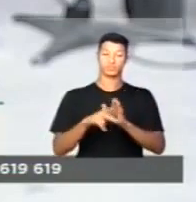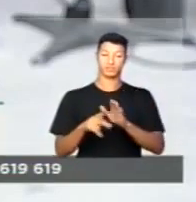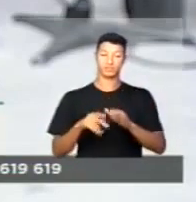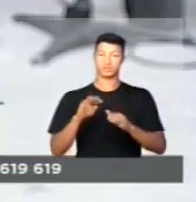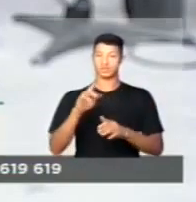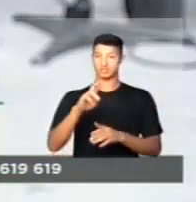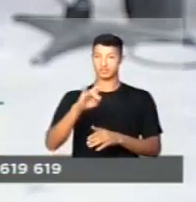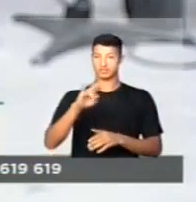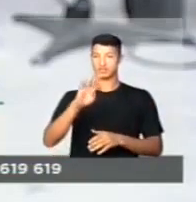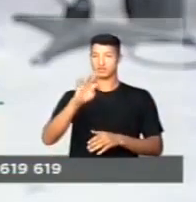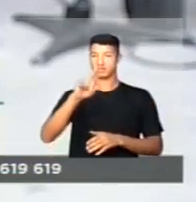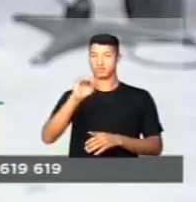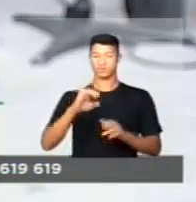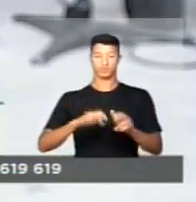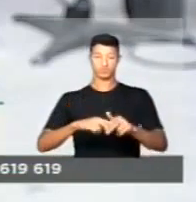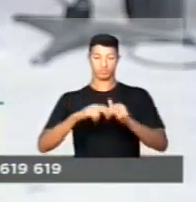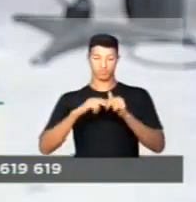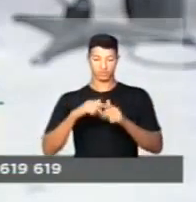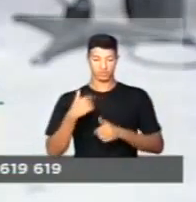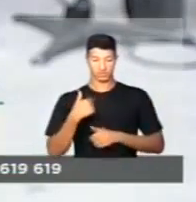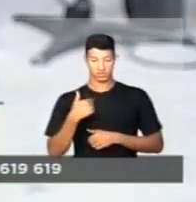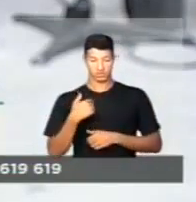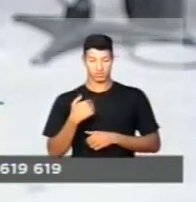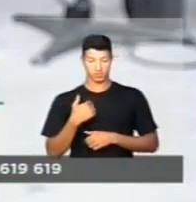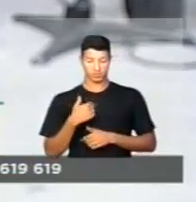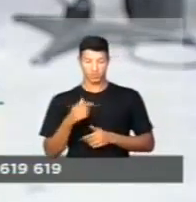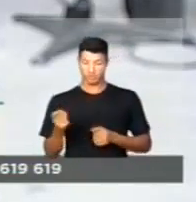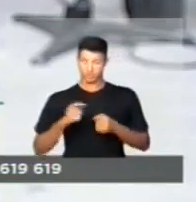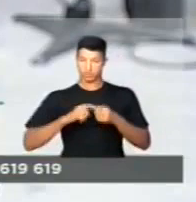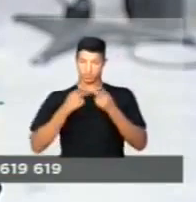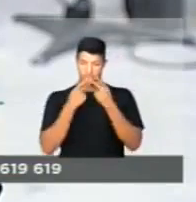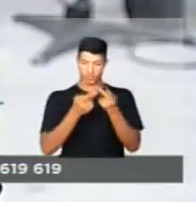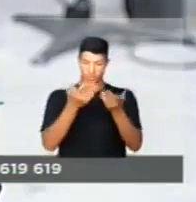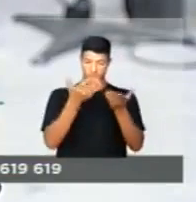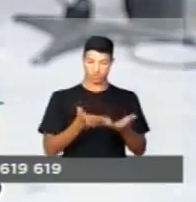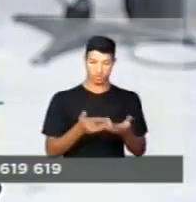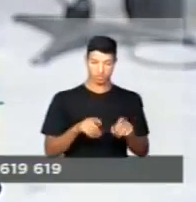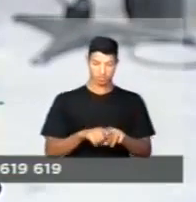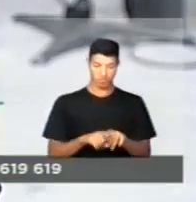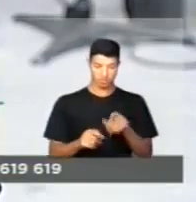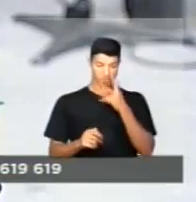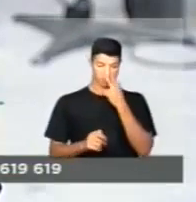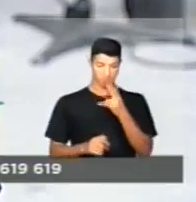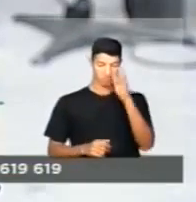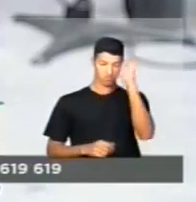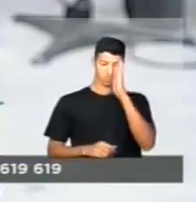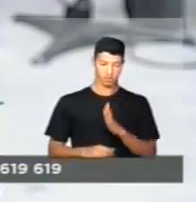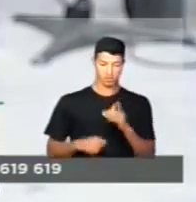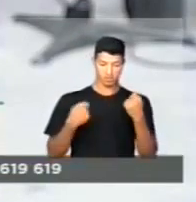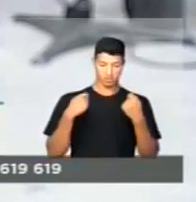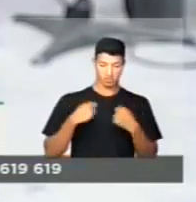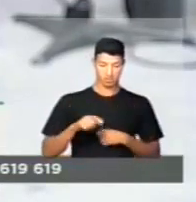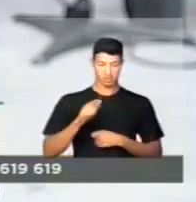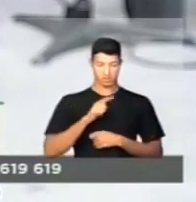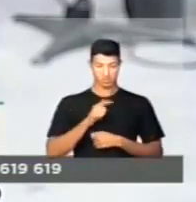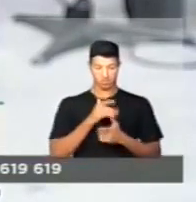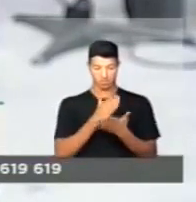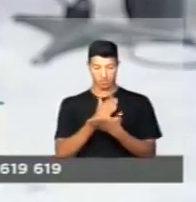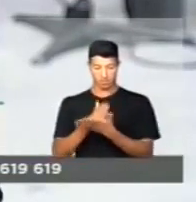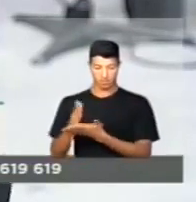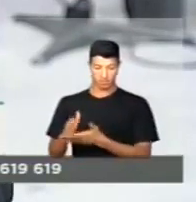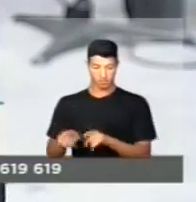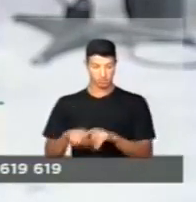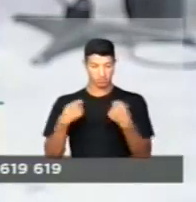seus tributos. Por isso, eu me associo à sua fala. Acho que o Brasil precisa passar a partir desse seu